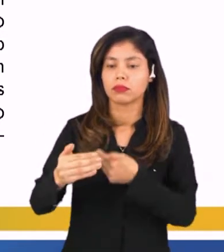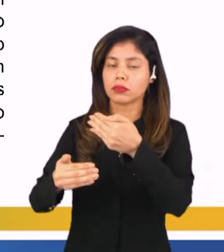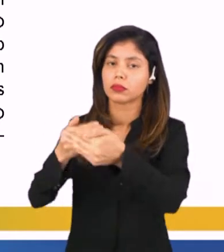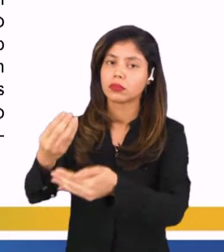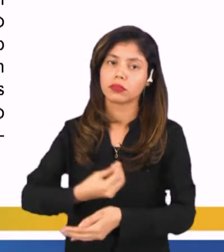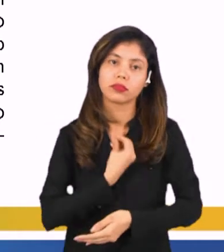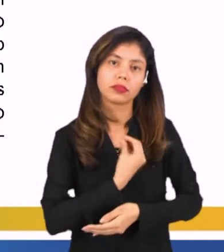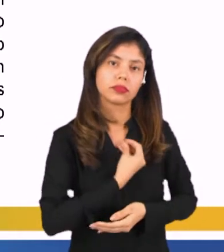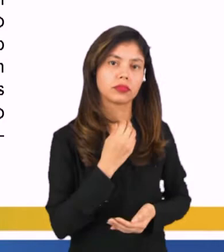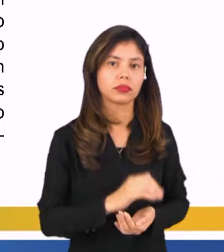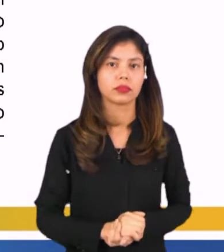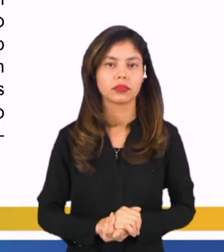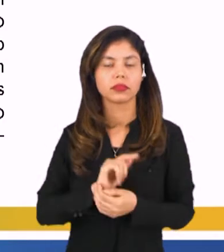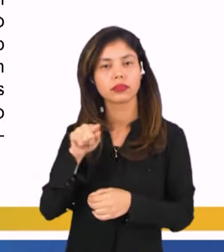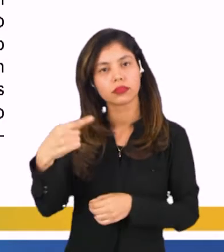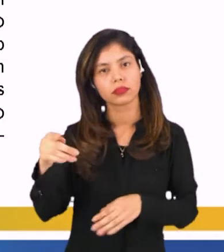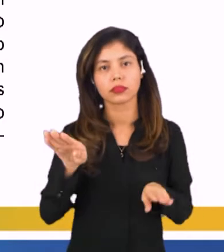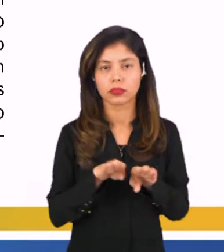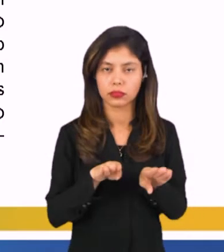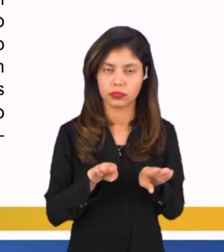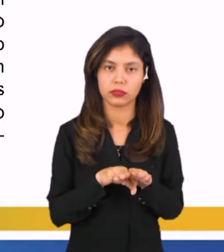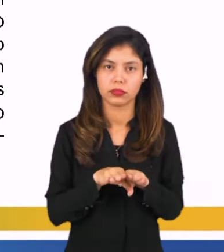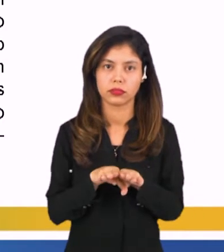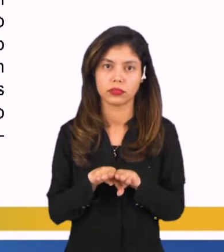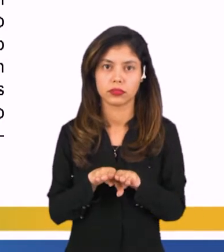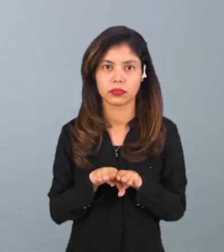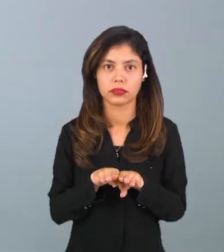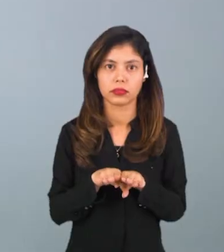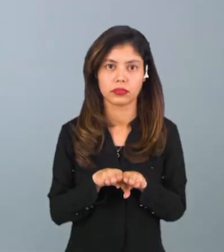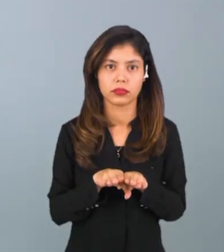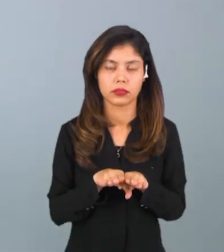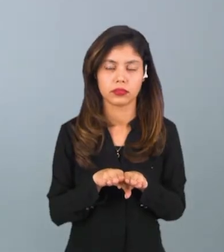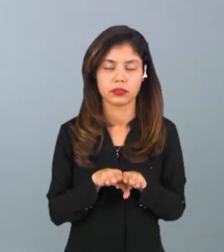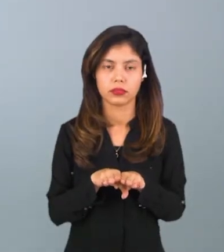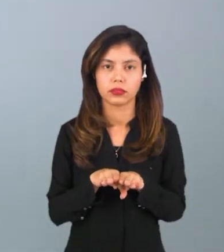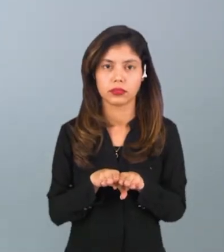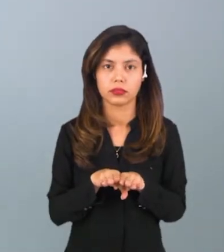sua vida, ele foi se